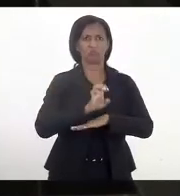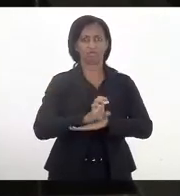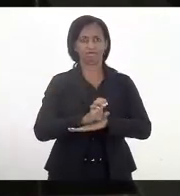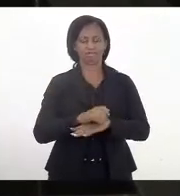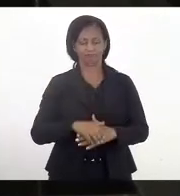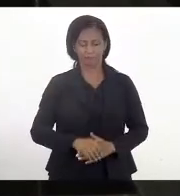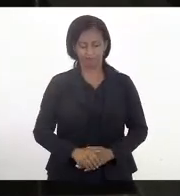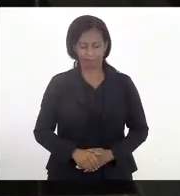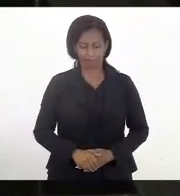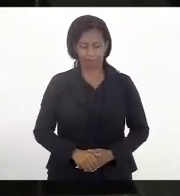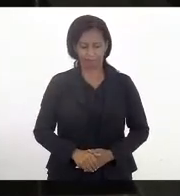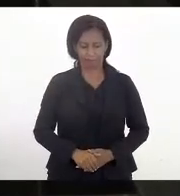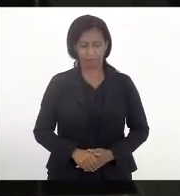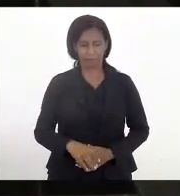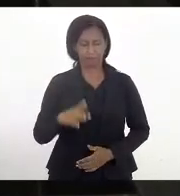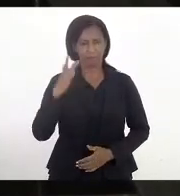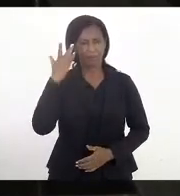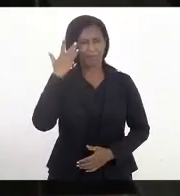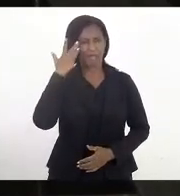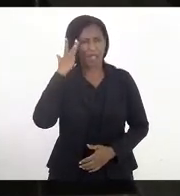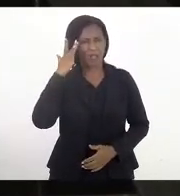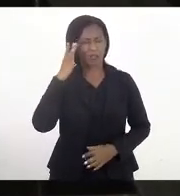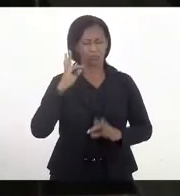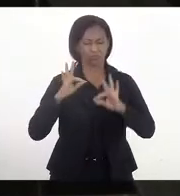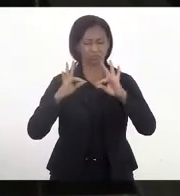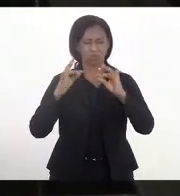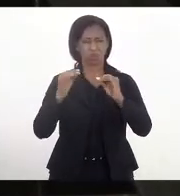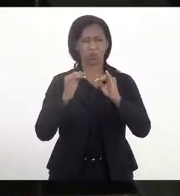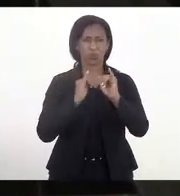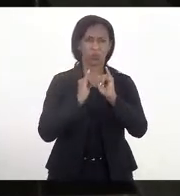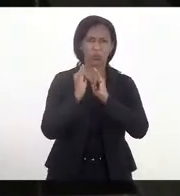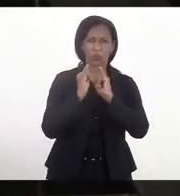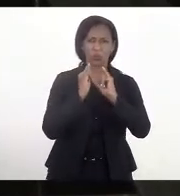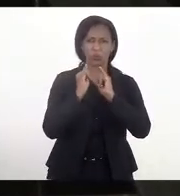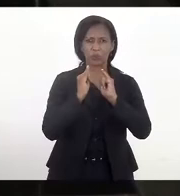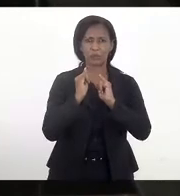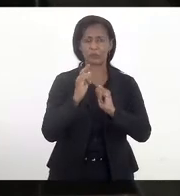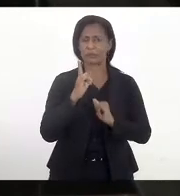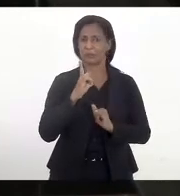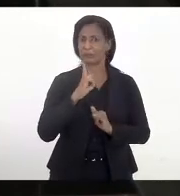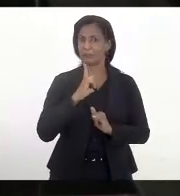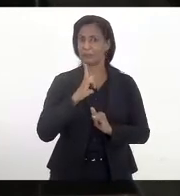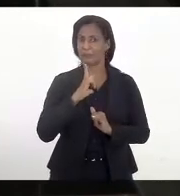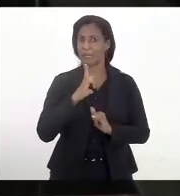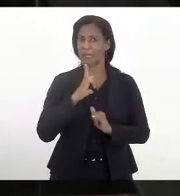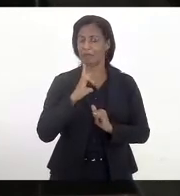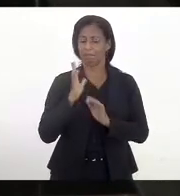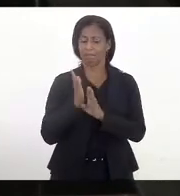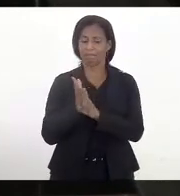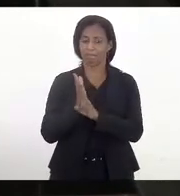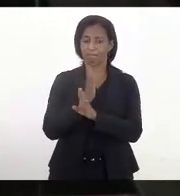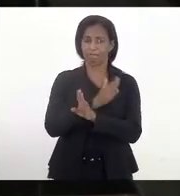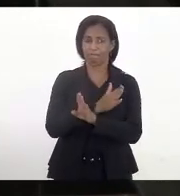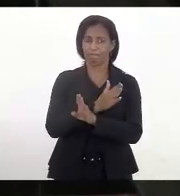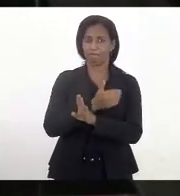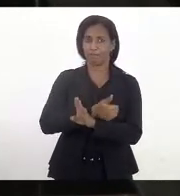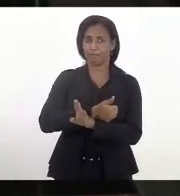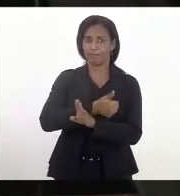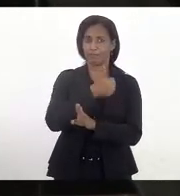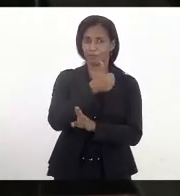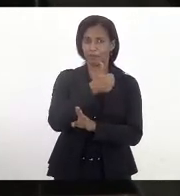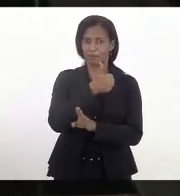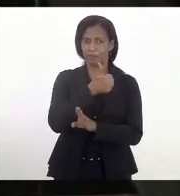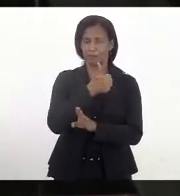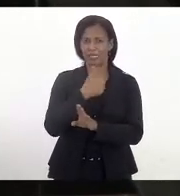eu acho que toda editorial tem seu lado positivo e